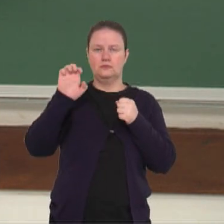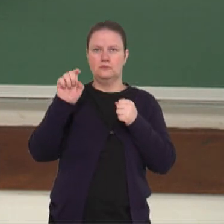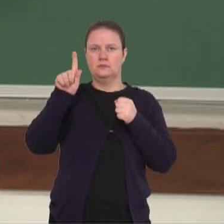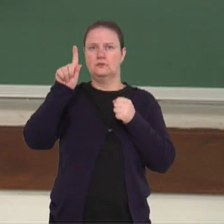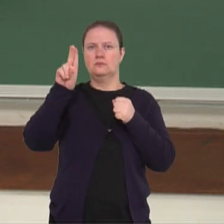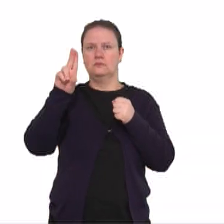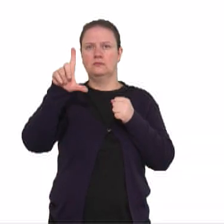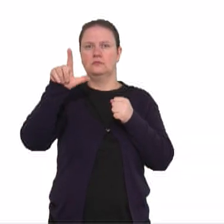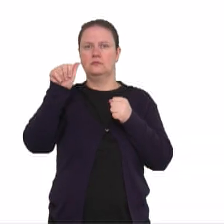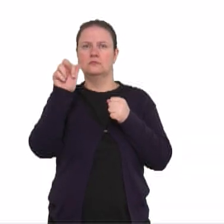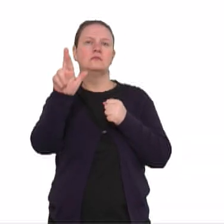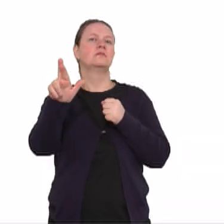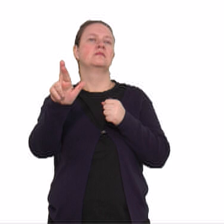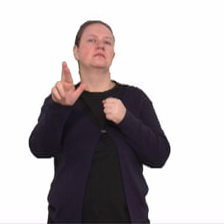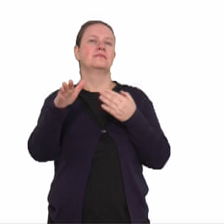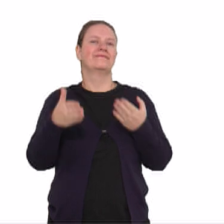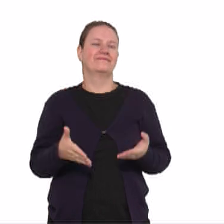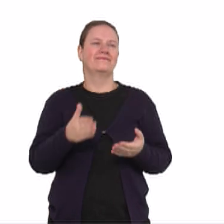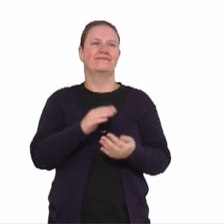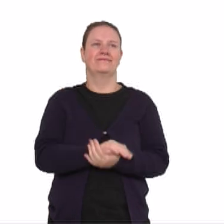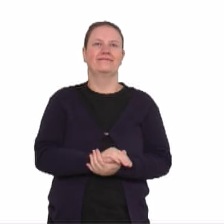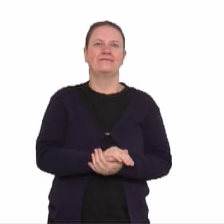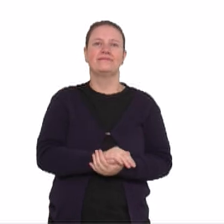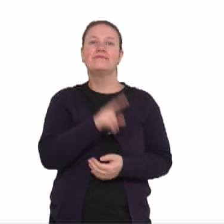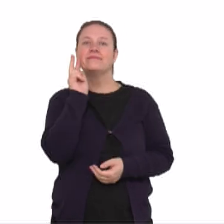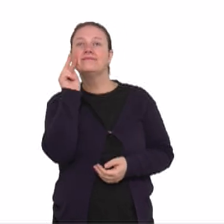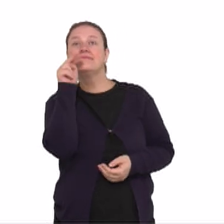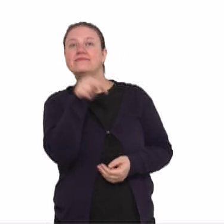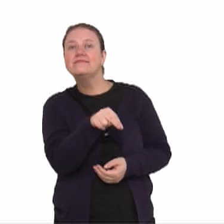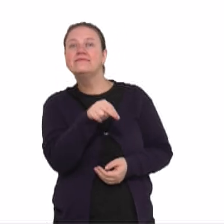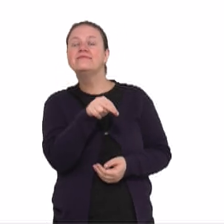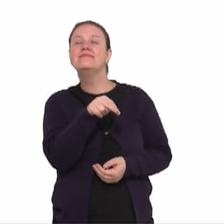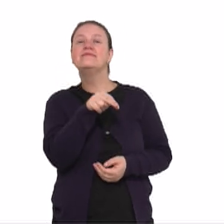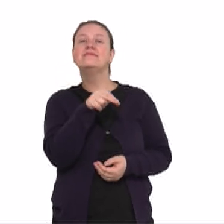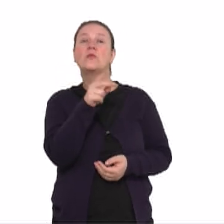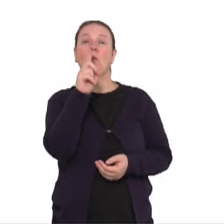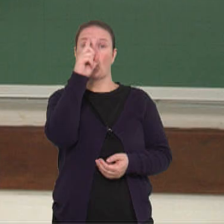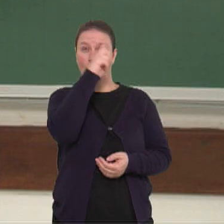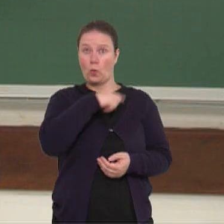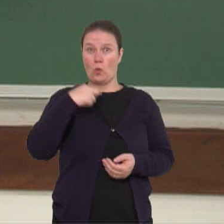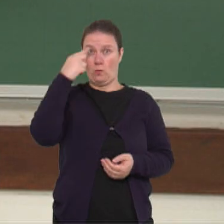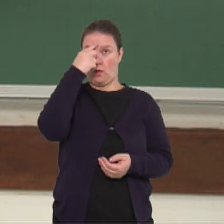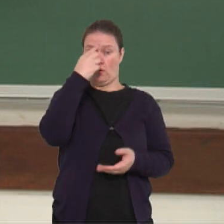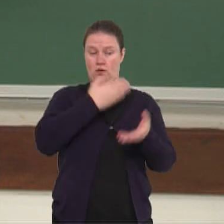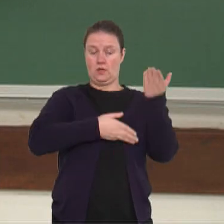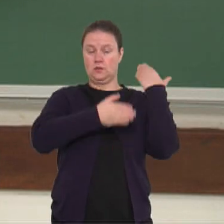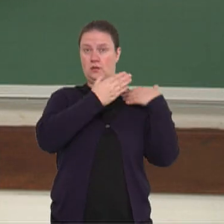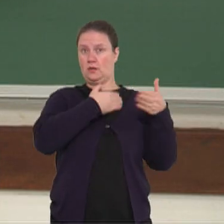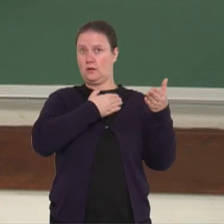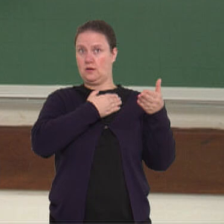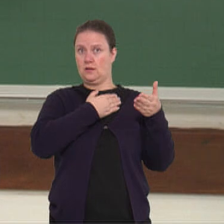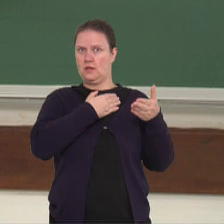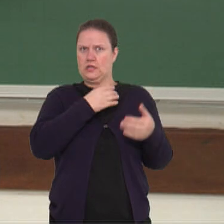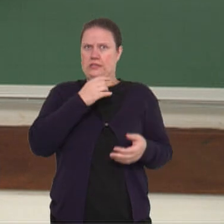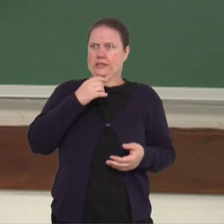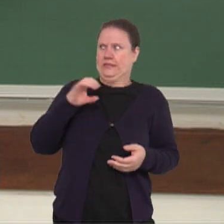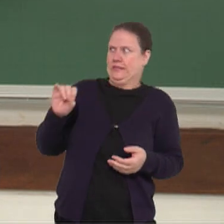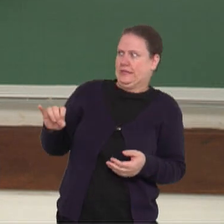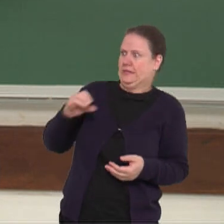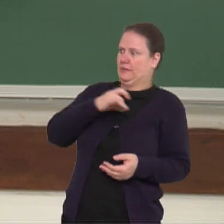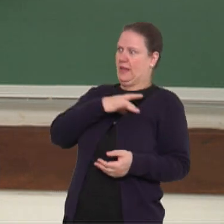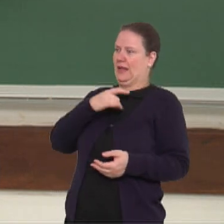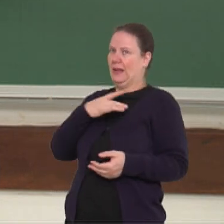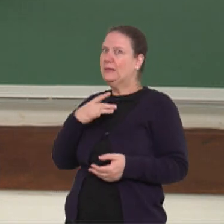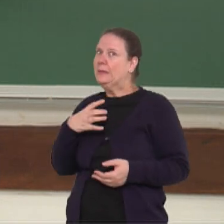a bat an hour ago. Ele viu um morcego 1 hora atrás. Uau! Será que ele ficou com medo? Deve